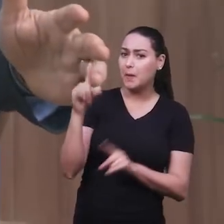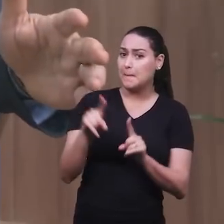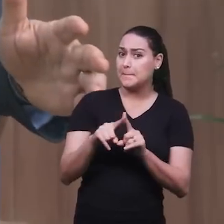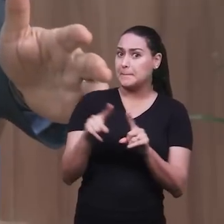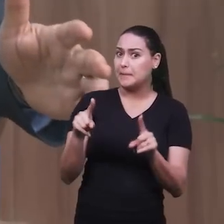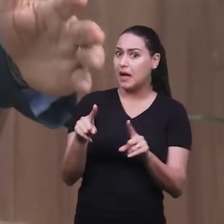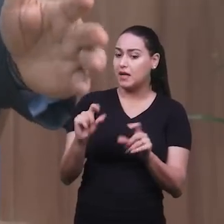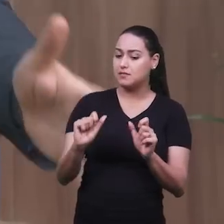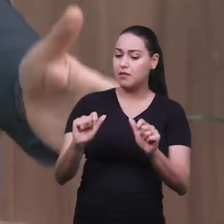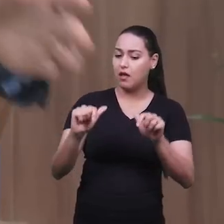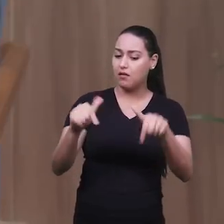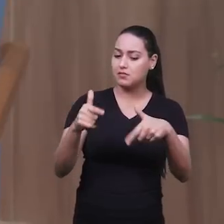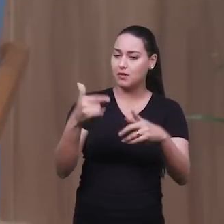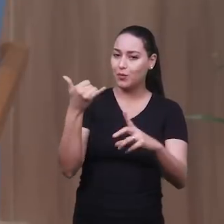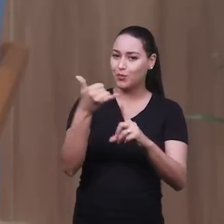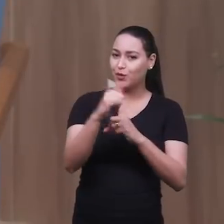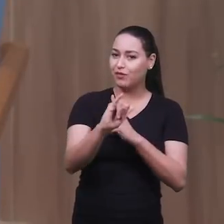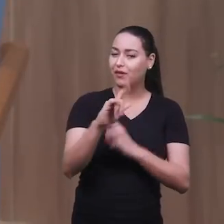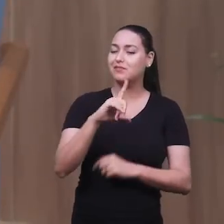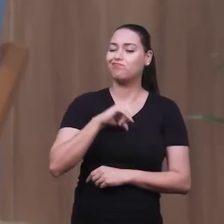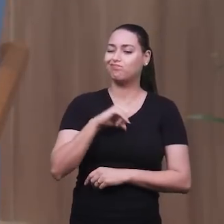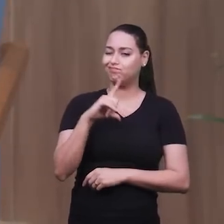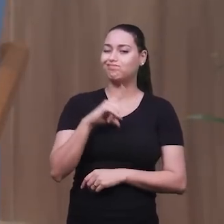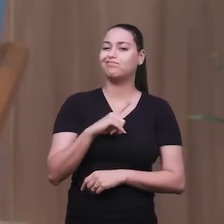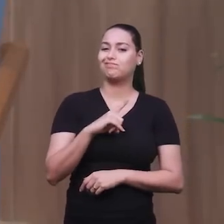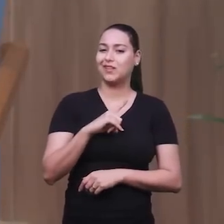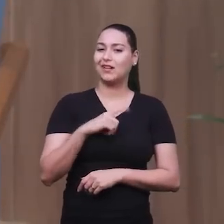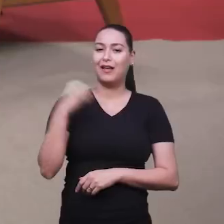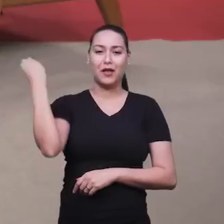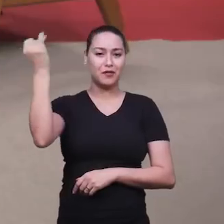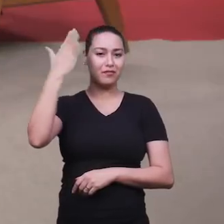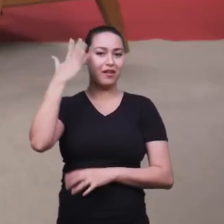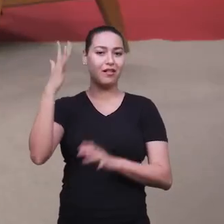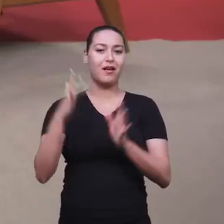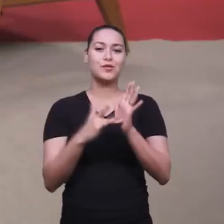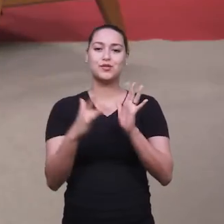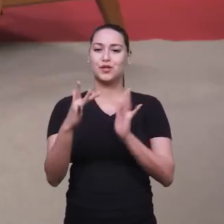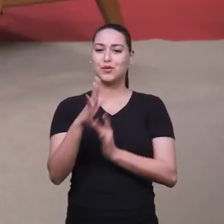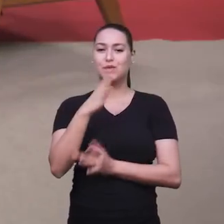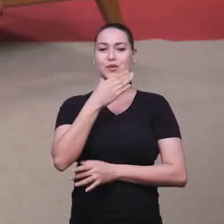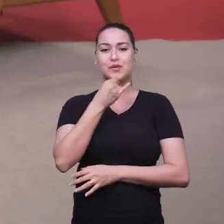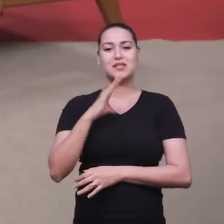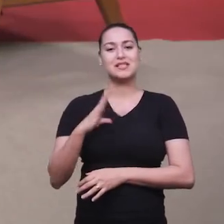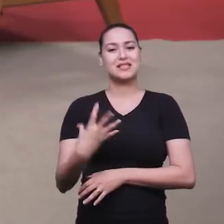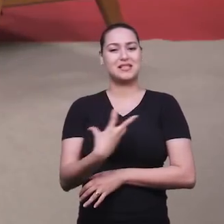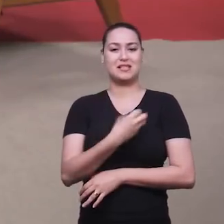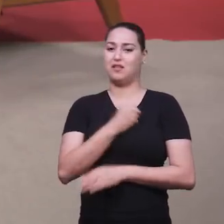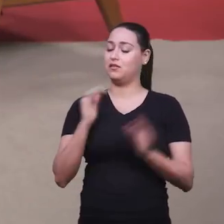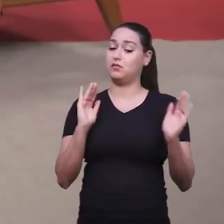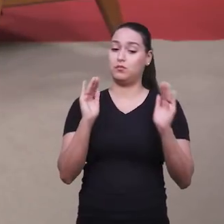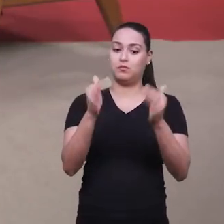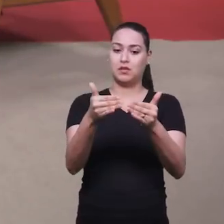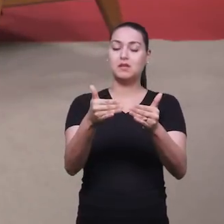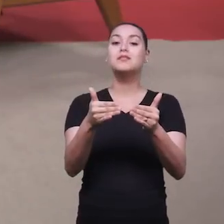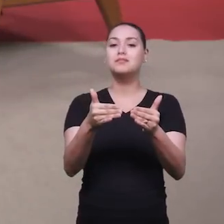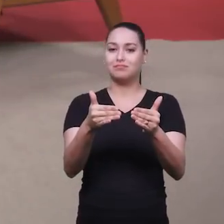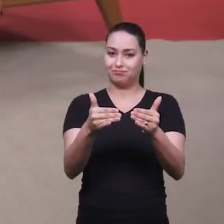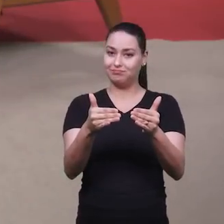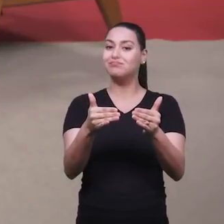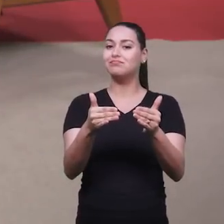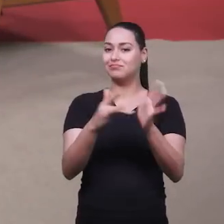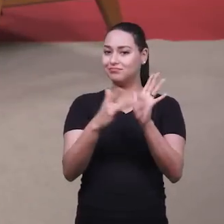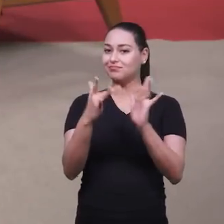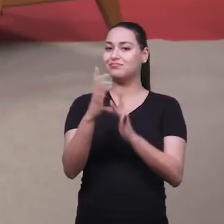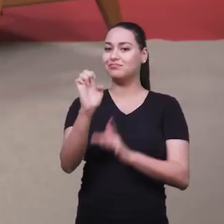históricos, mas tem uma aplicação profética para nós hoje. Revelar Jesus como Salvador. E sempre. Propósito principal.